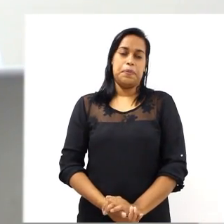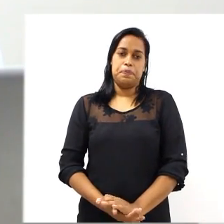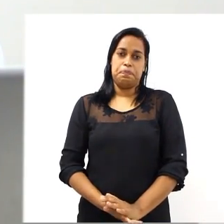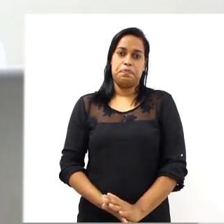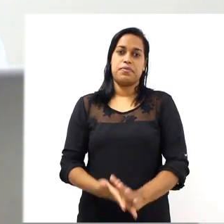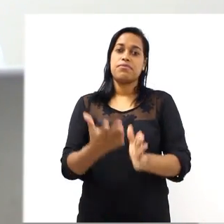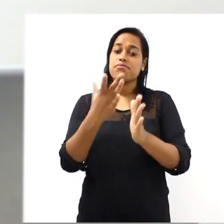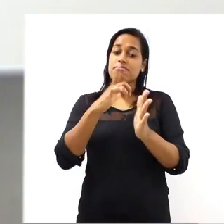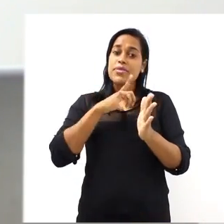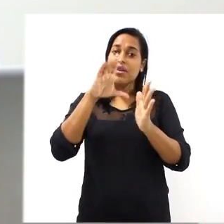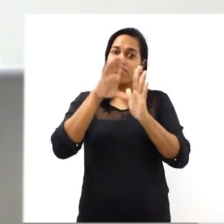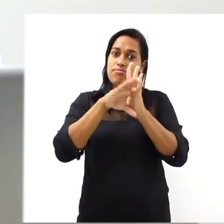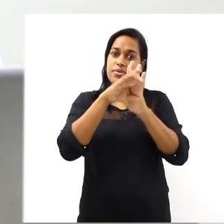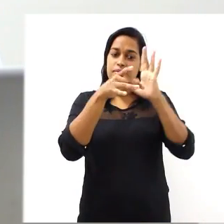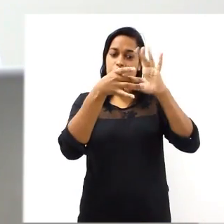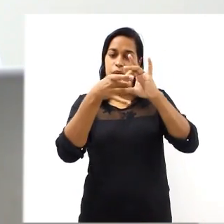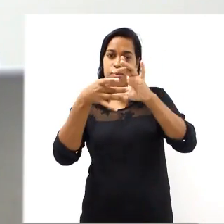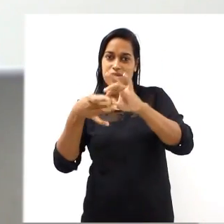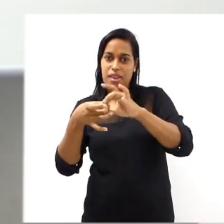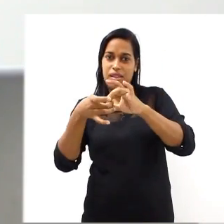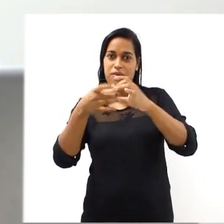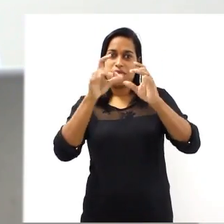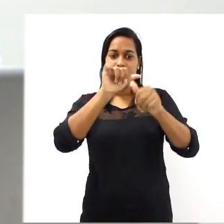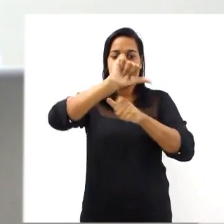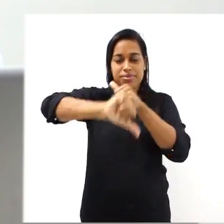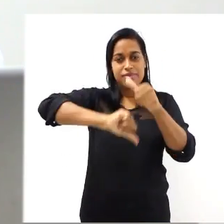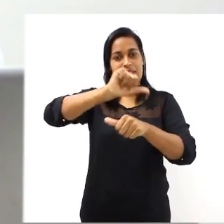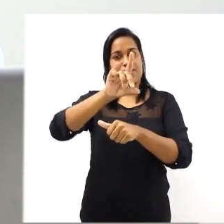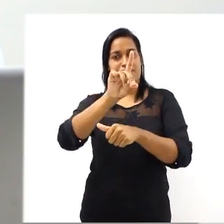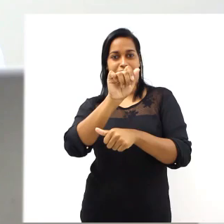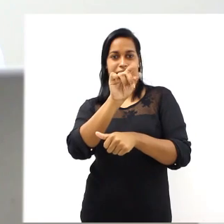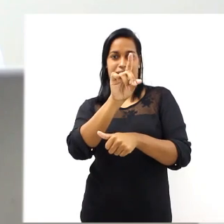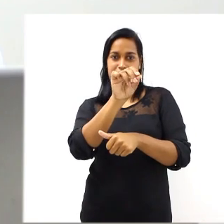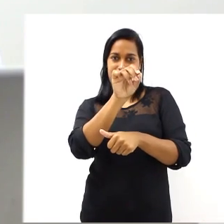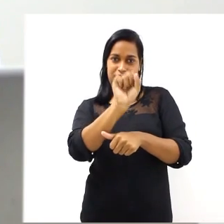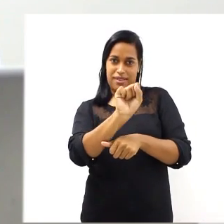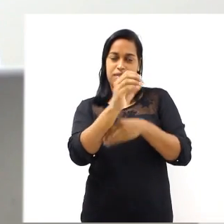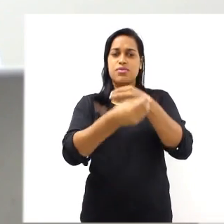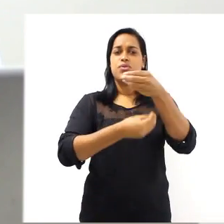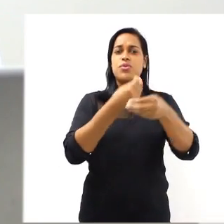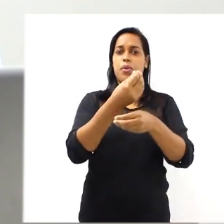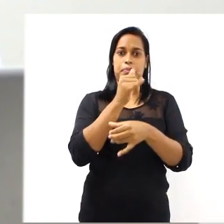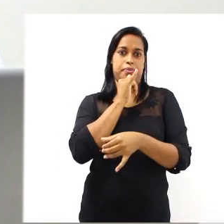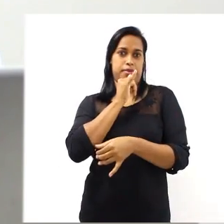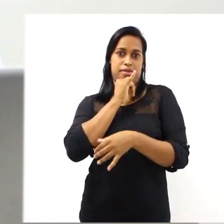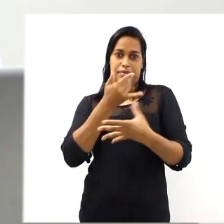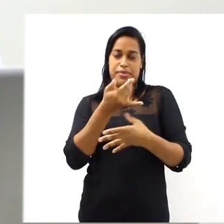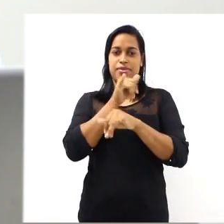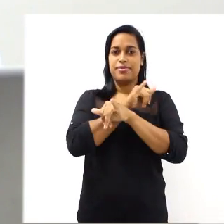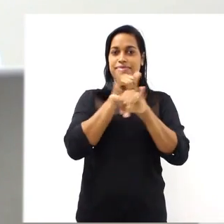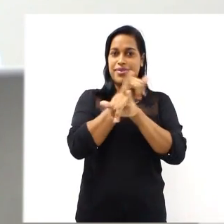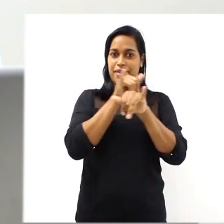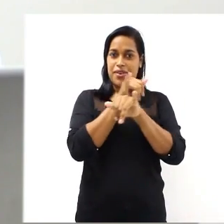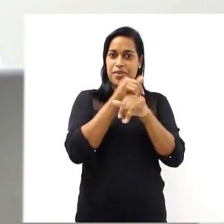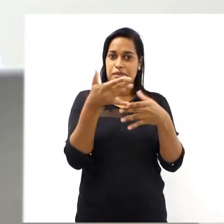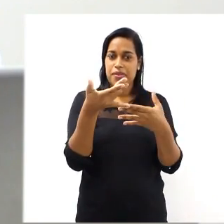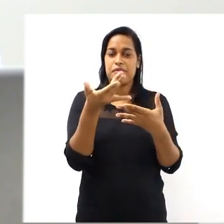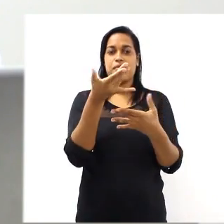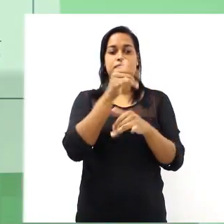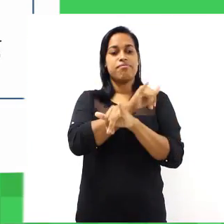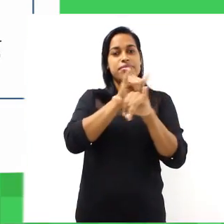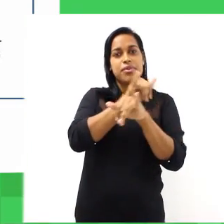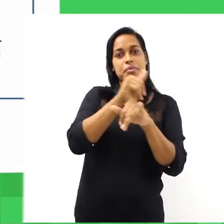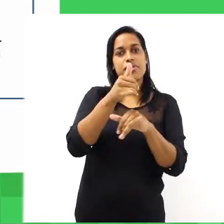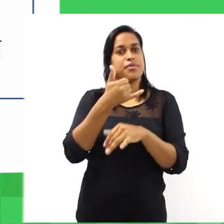Existe o conceito de abstração de dados. Imagine, por exemplo, informações como dados